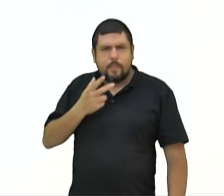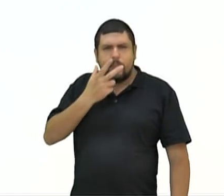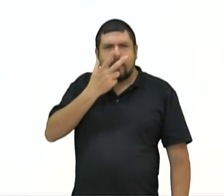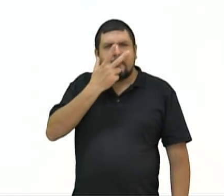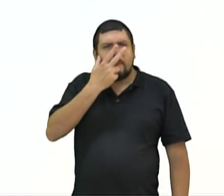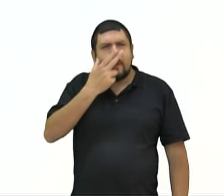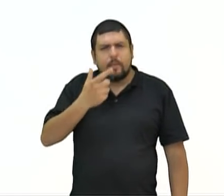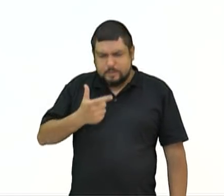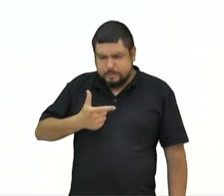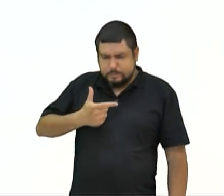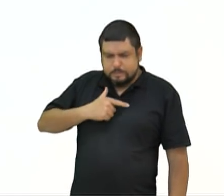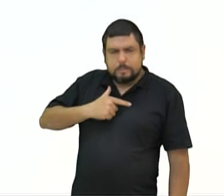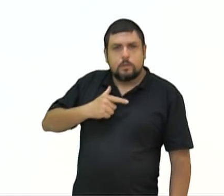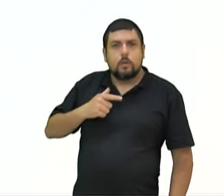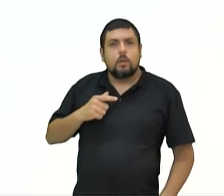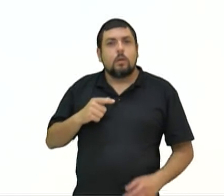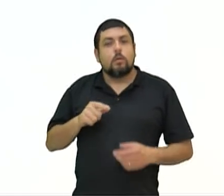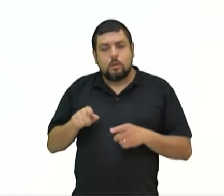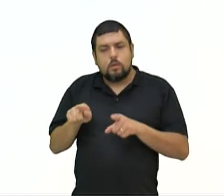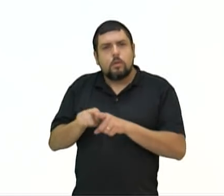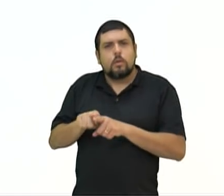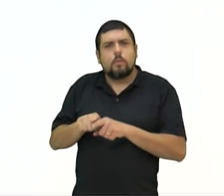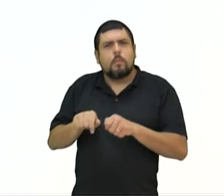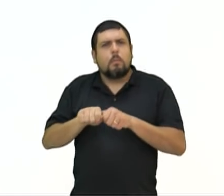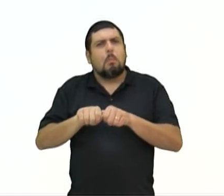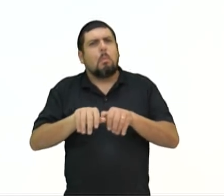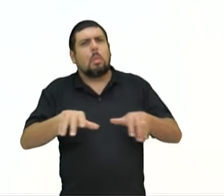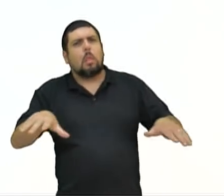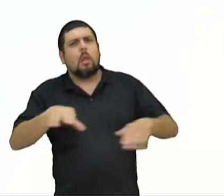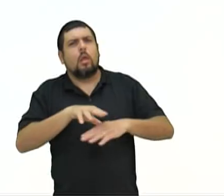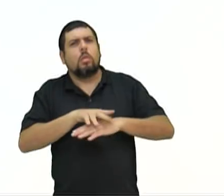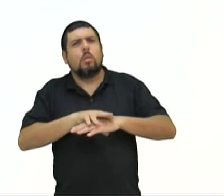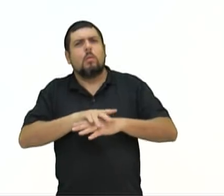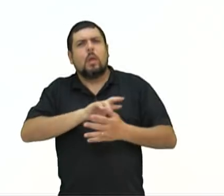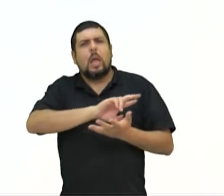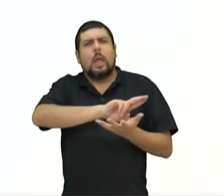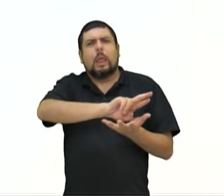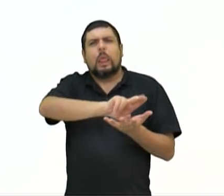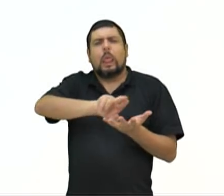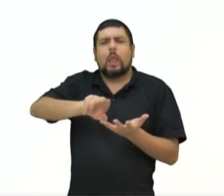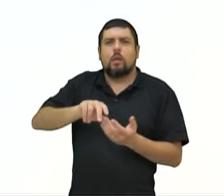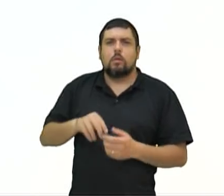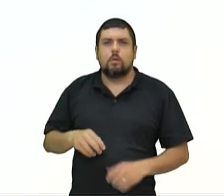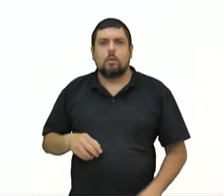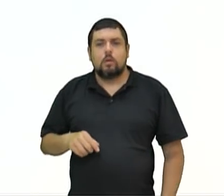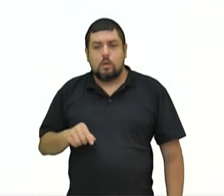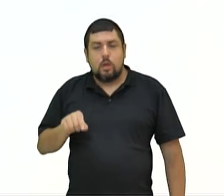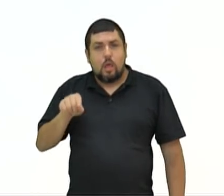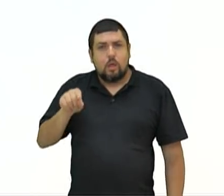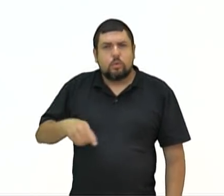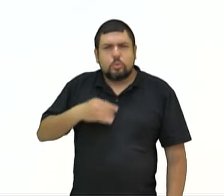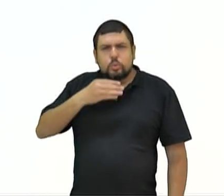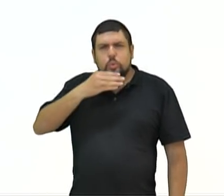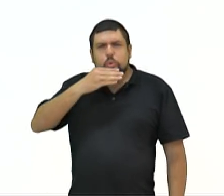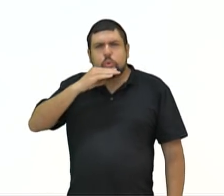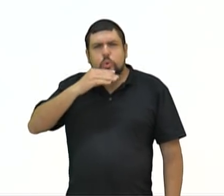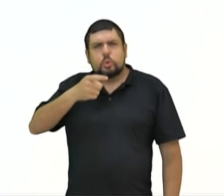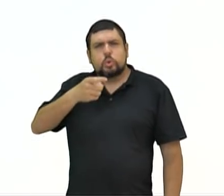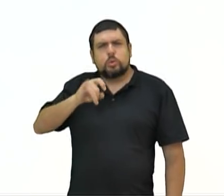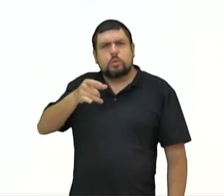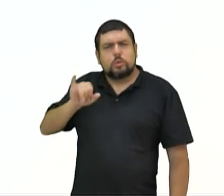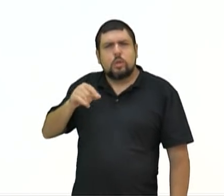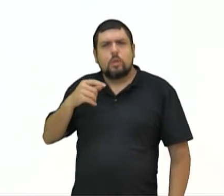são transmissores de várias doenças, né? Isso é o que é mais grave. Então, o xixi do rato pode transmitir a